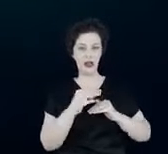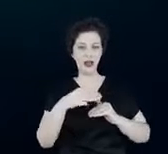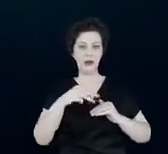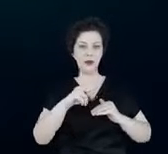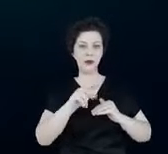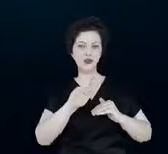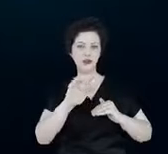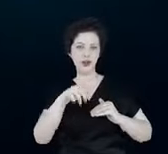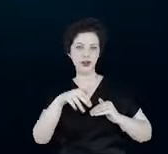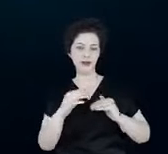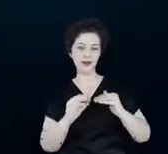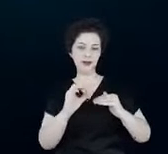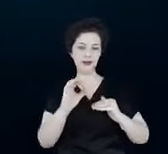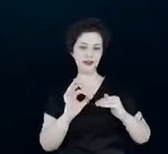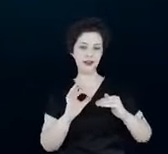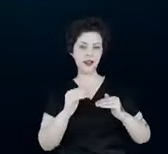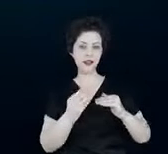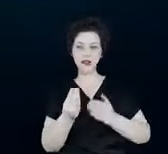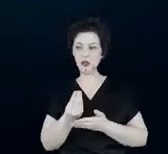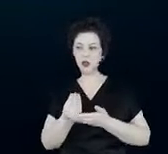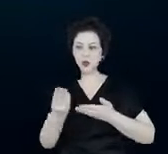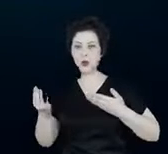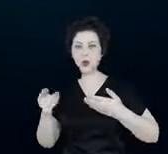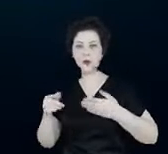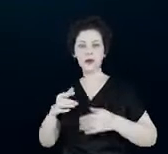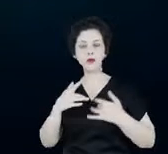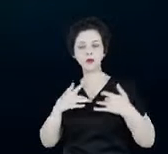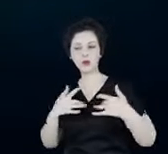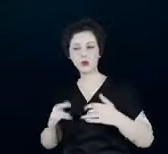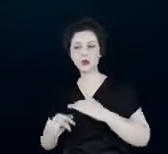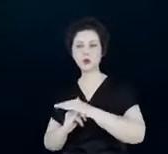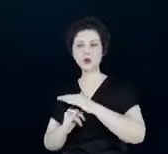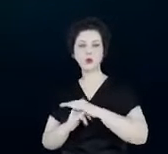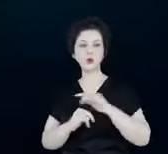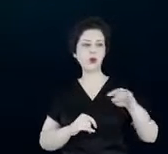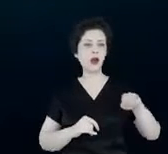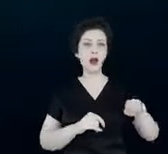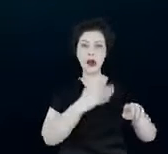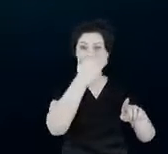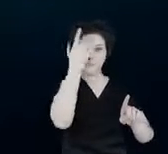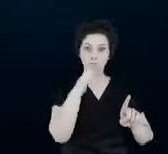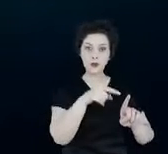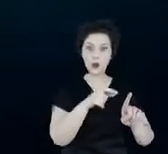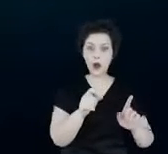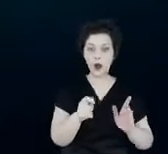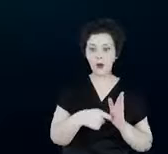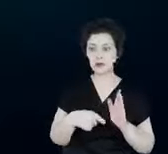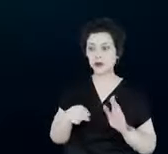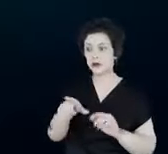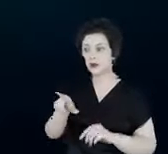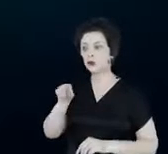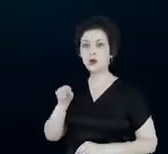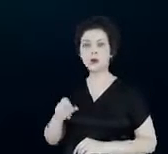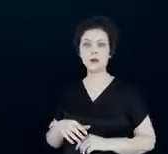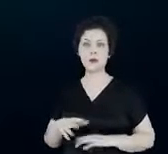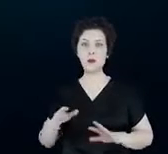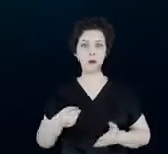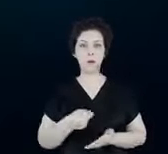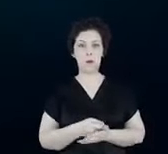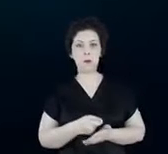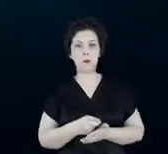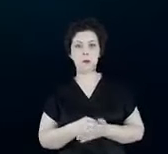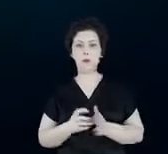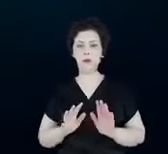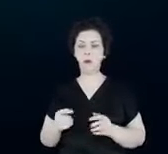na dobra uma instituição de caridade e escolhido pelo segurado então empresa não tem a pressão né de não pagar